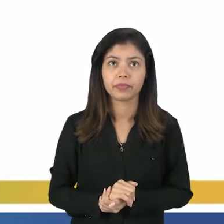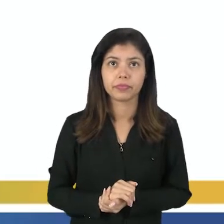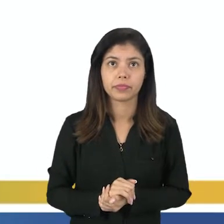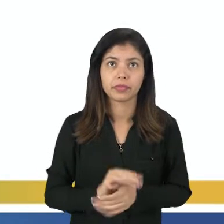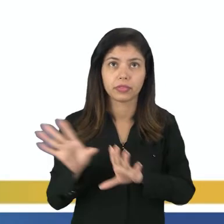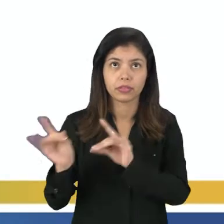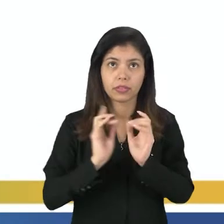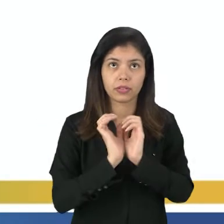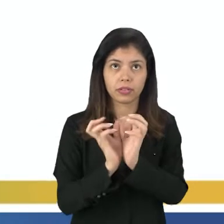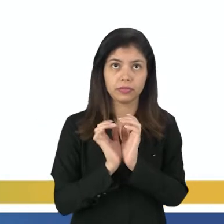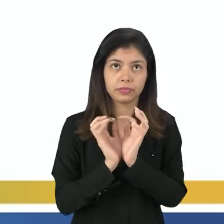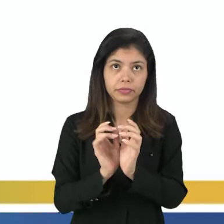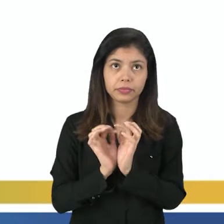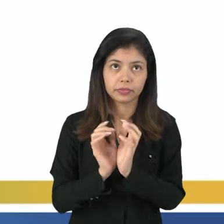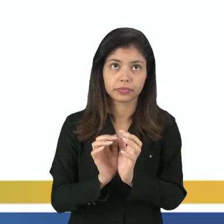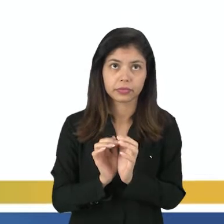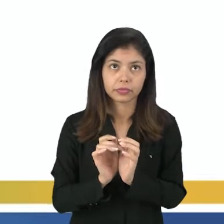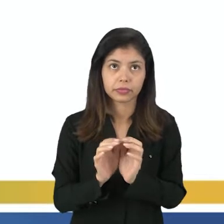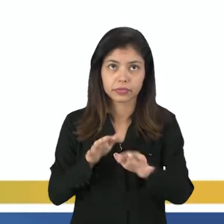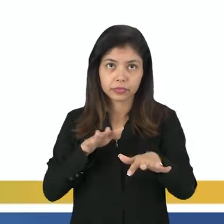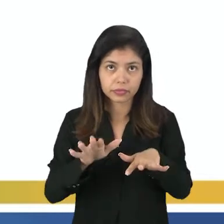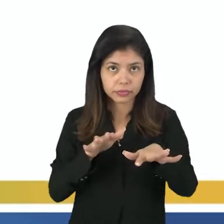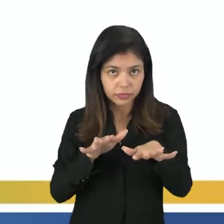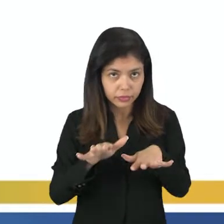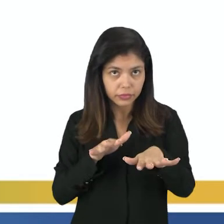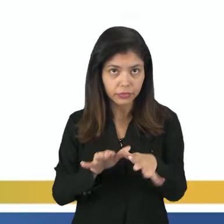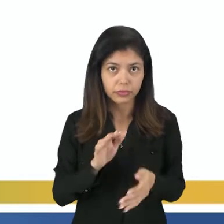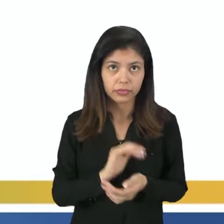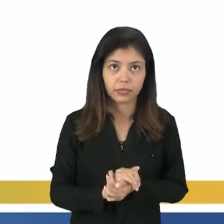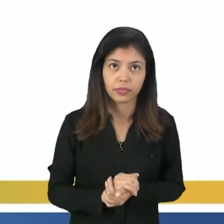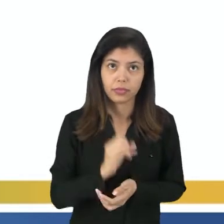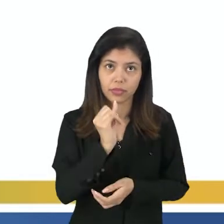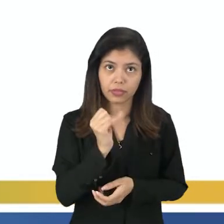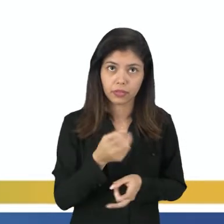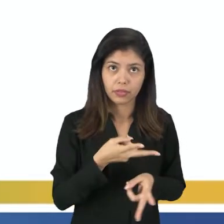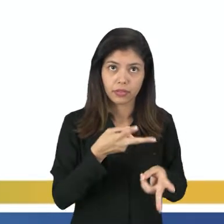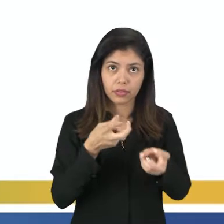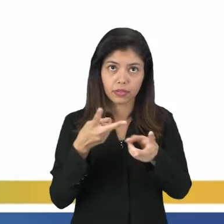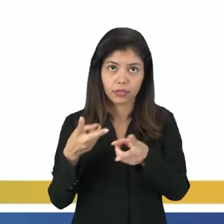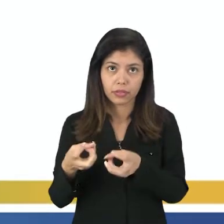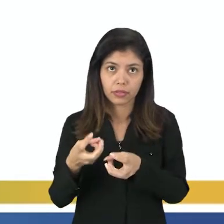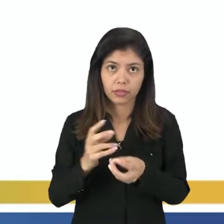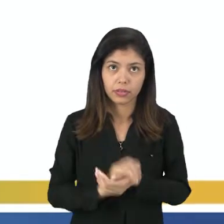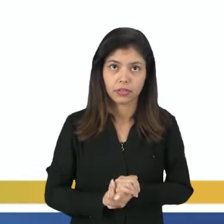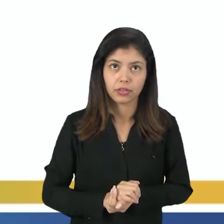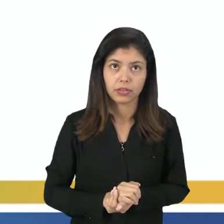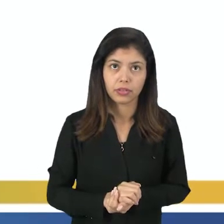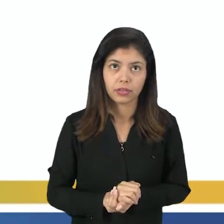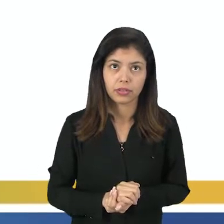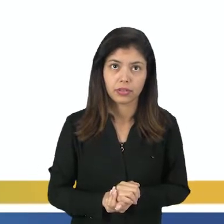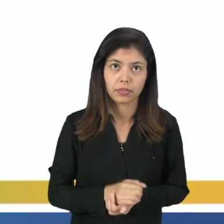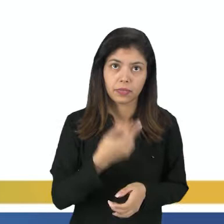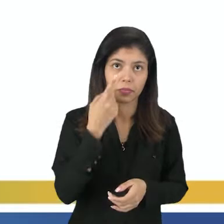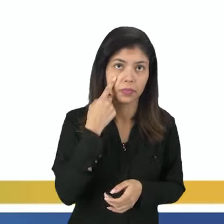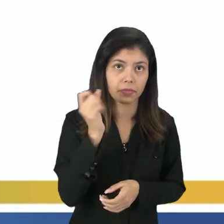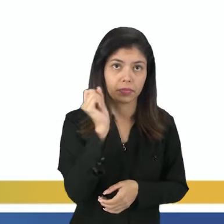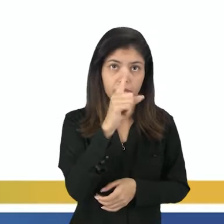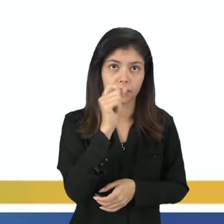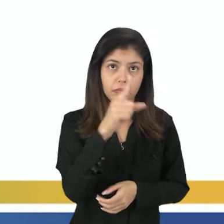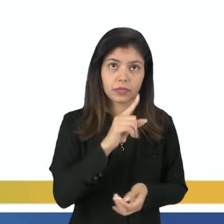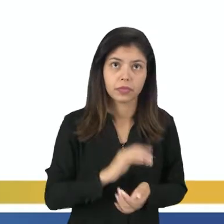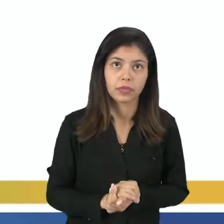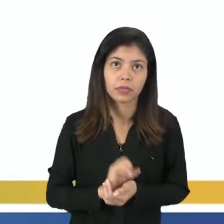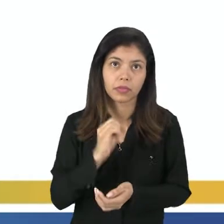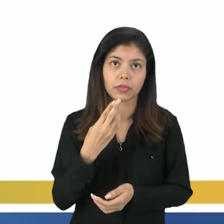leva o nosso cérebro a representar um tipo de movimento. Mas se você observar para uma cor fixamente, por exemplo, o azul, o